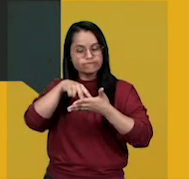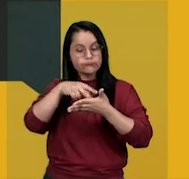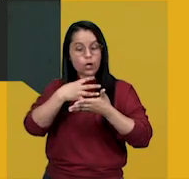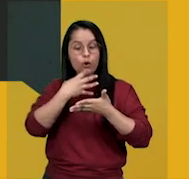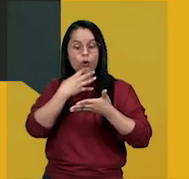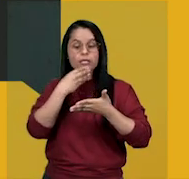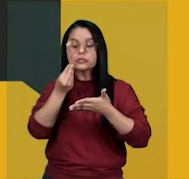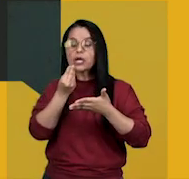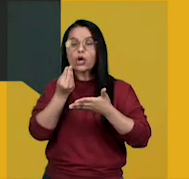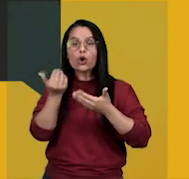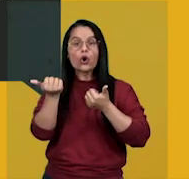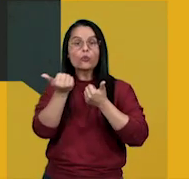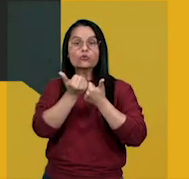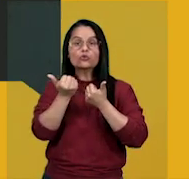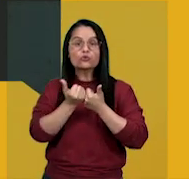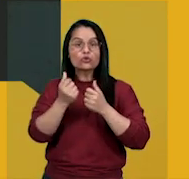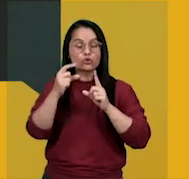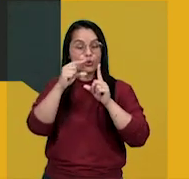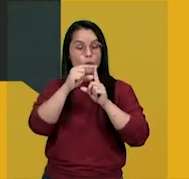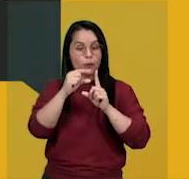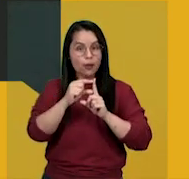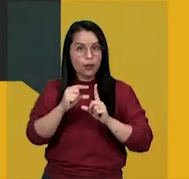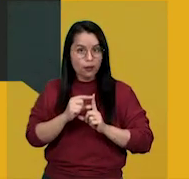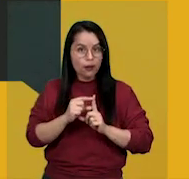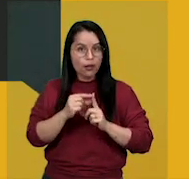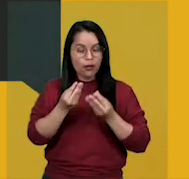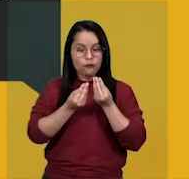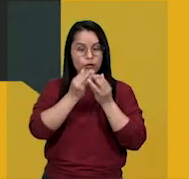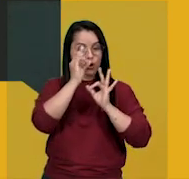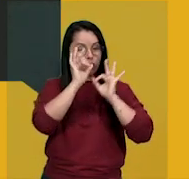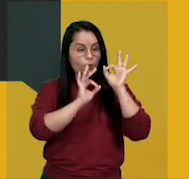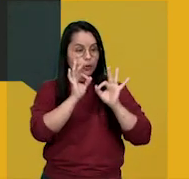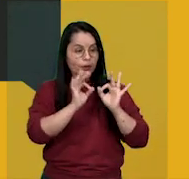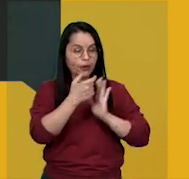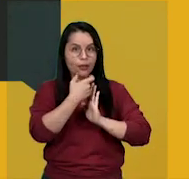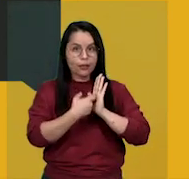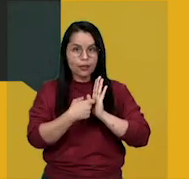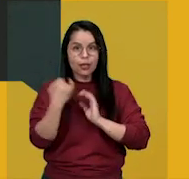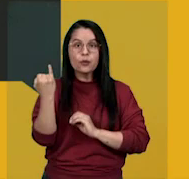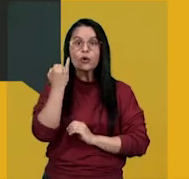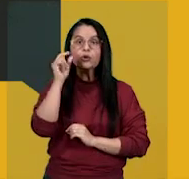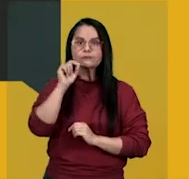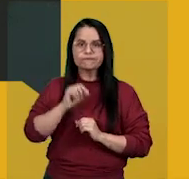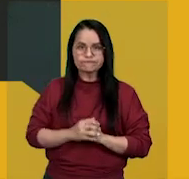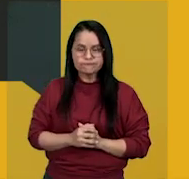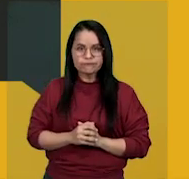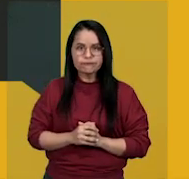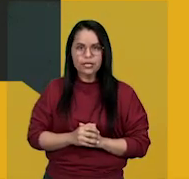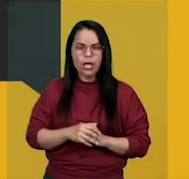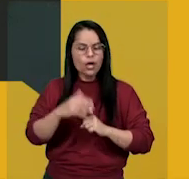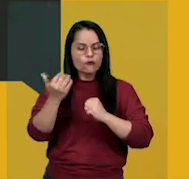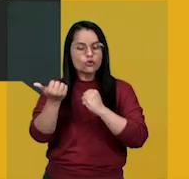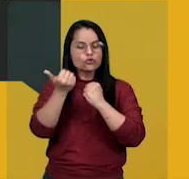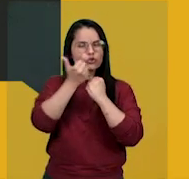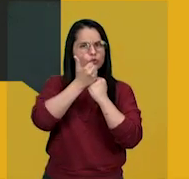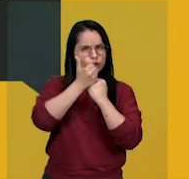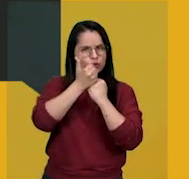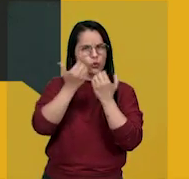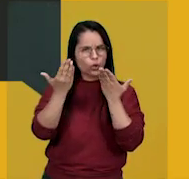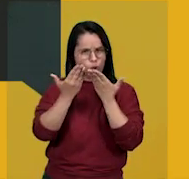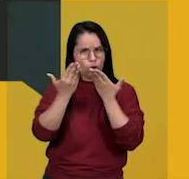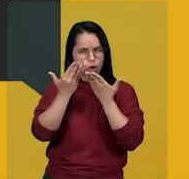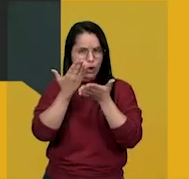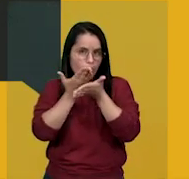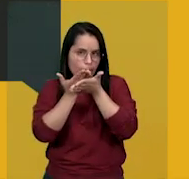as substituições que garantem a organização dos textos é fundamental. As substituições que vamos tratar